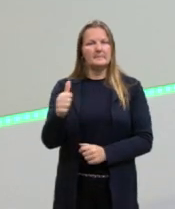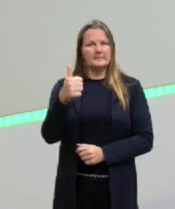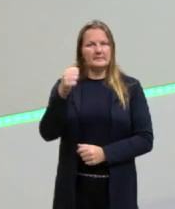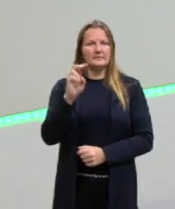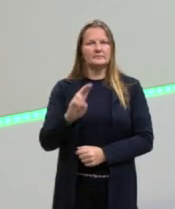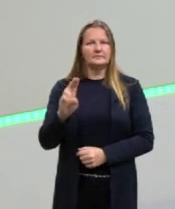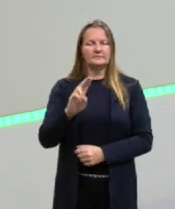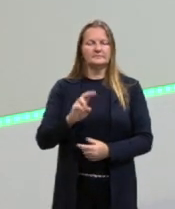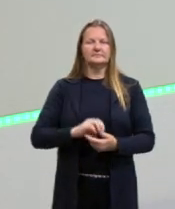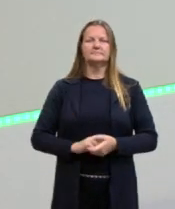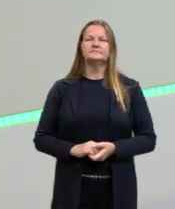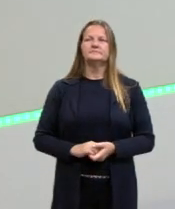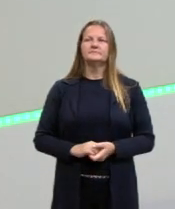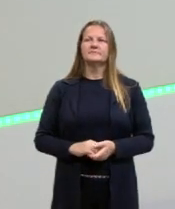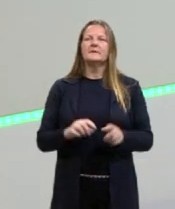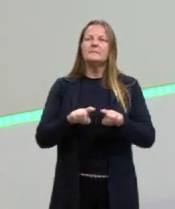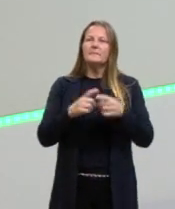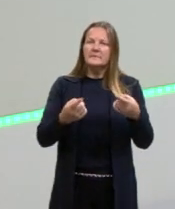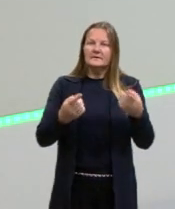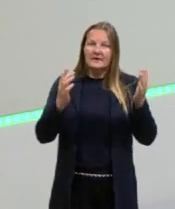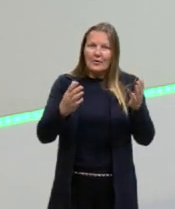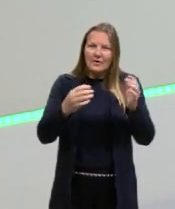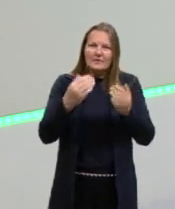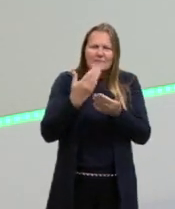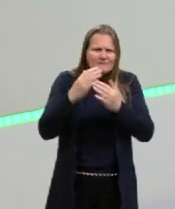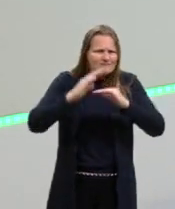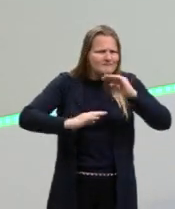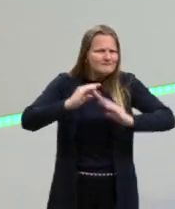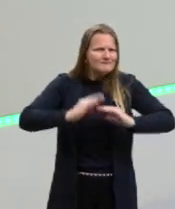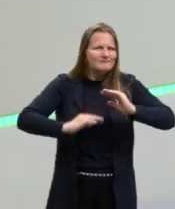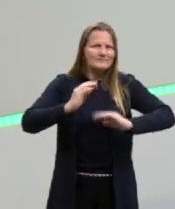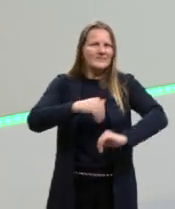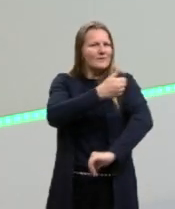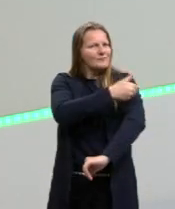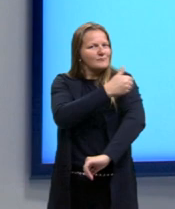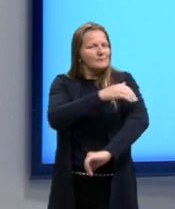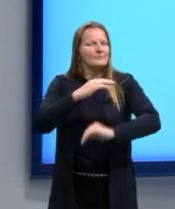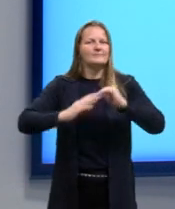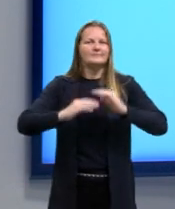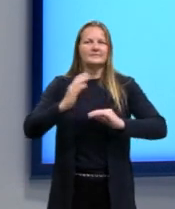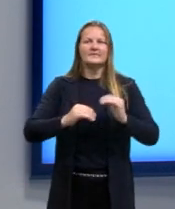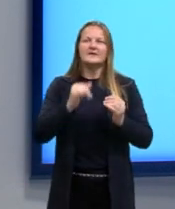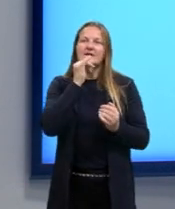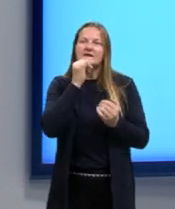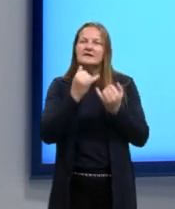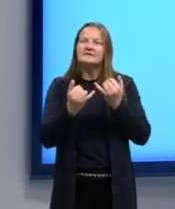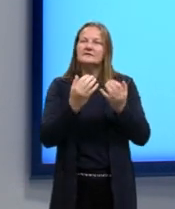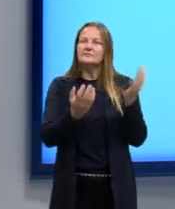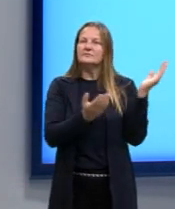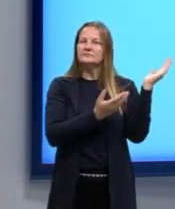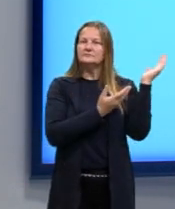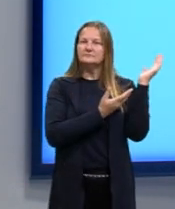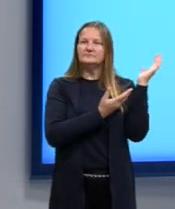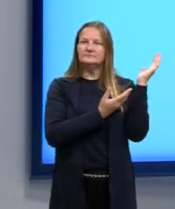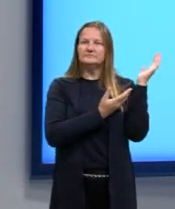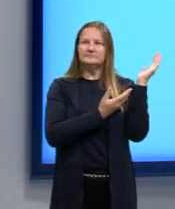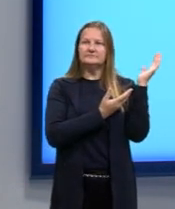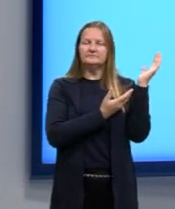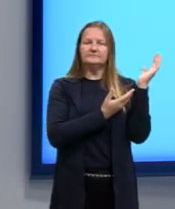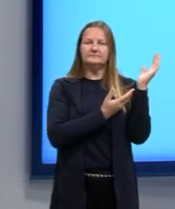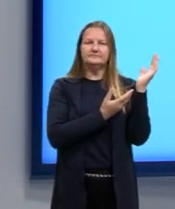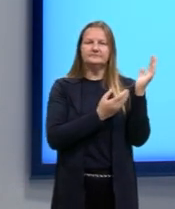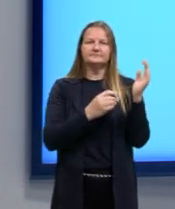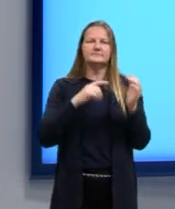ao invés da Média Mas nós vamos ver isso na prática e aí eu trouxe para vocês aqui seria uma